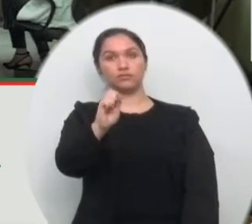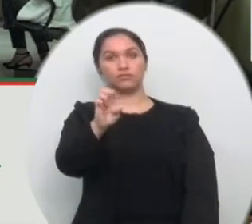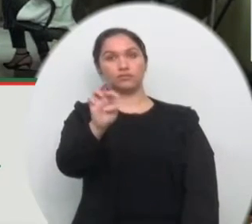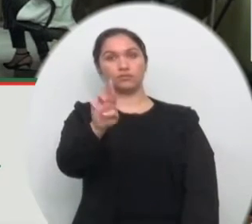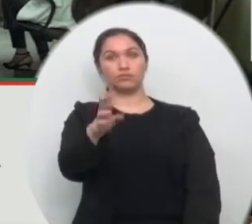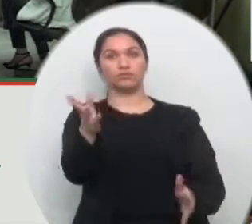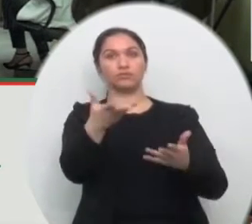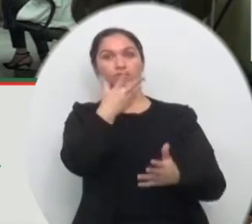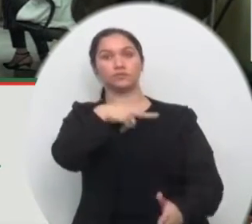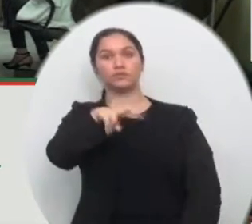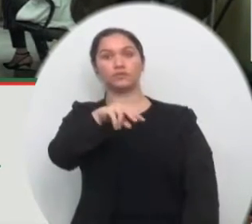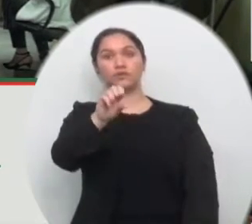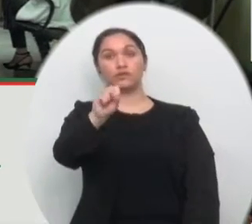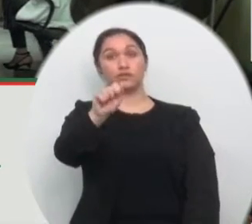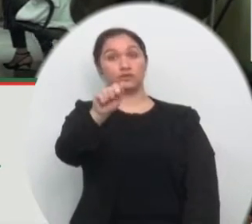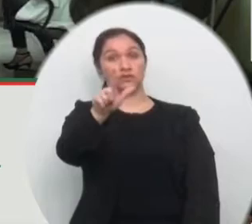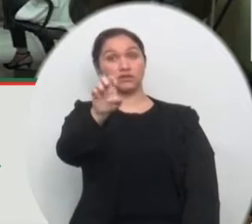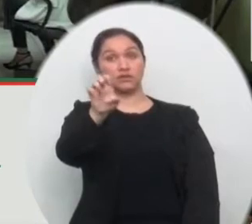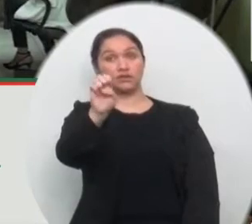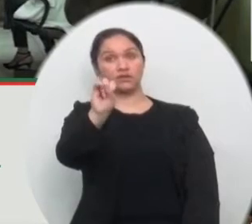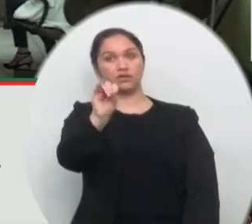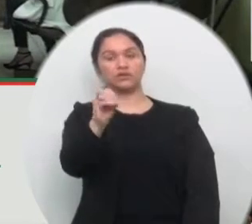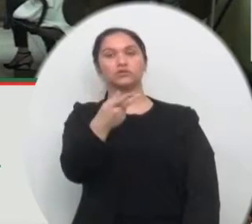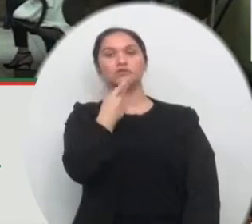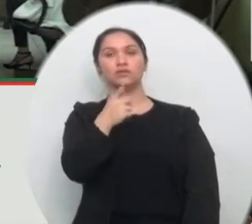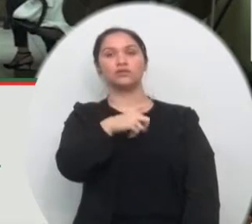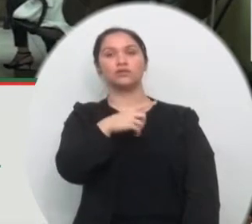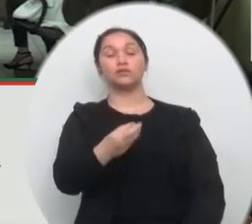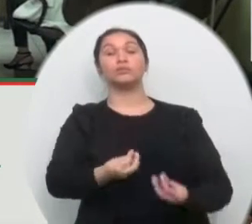Sérgio Lima, que cede seus 3 minutos e meio.